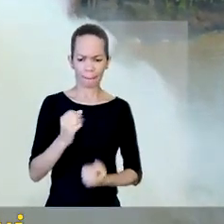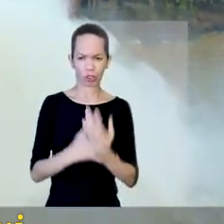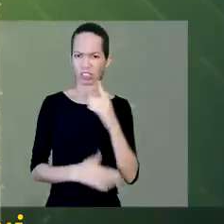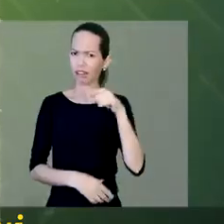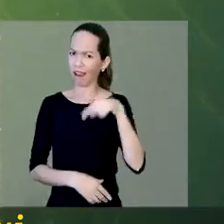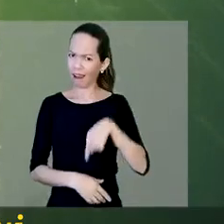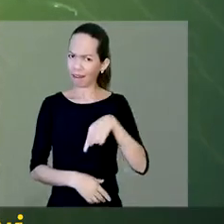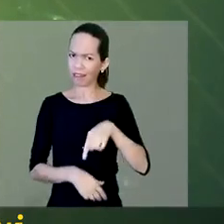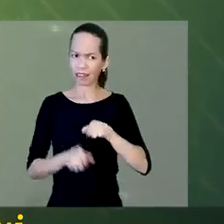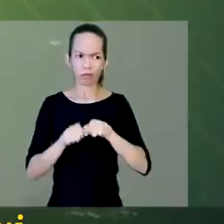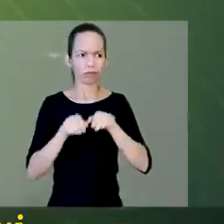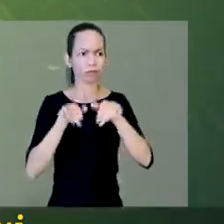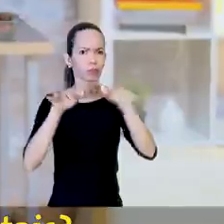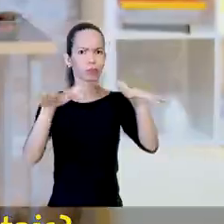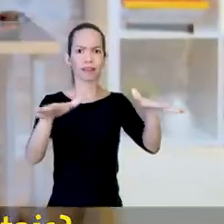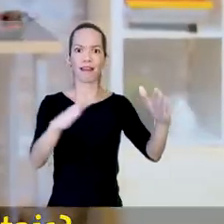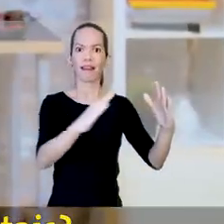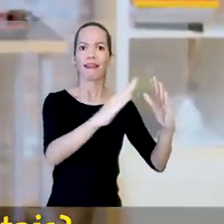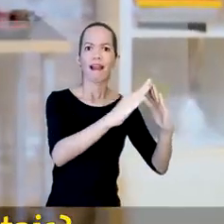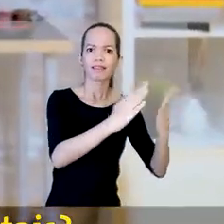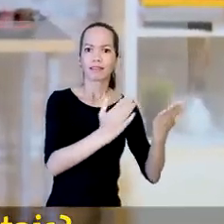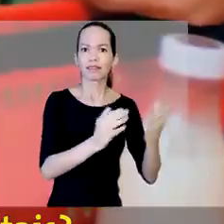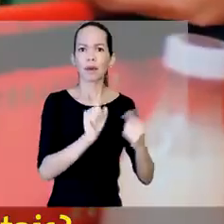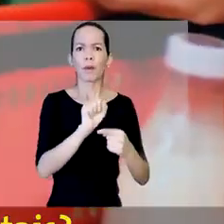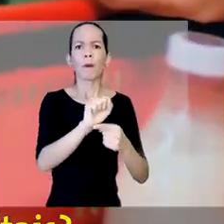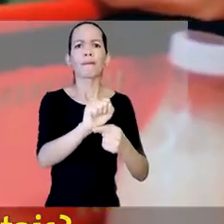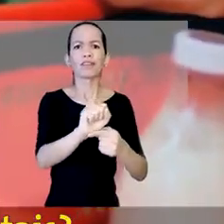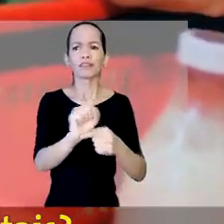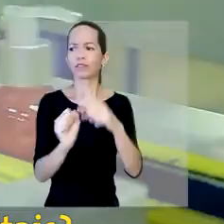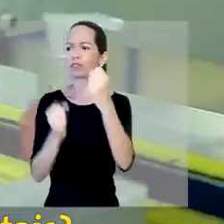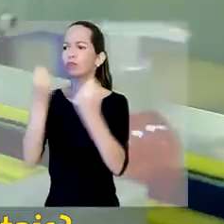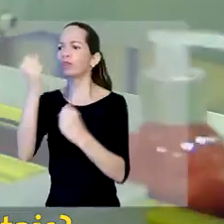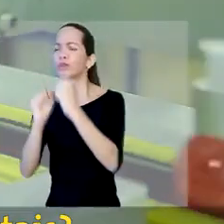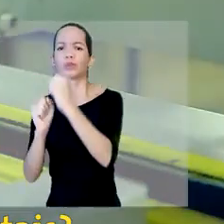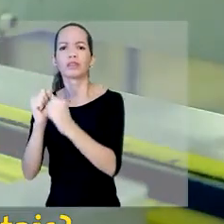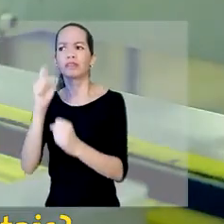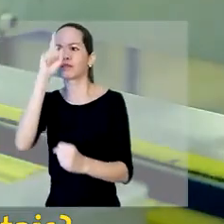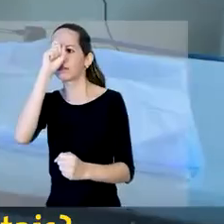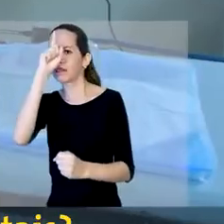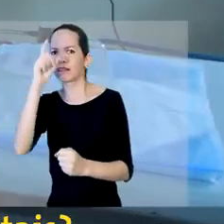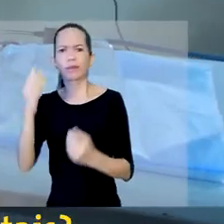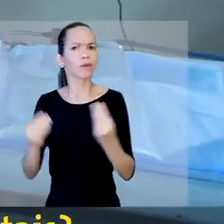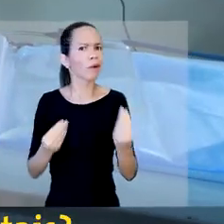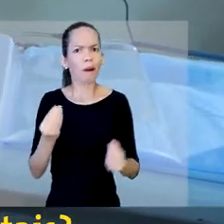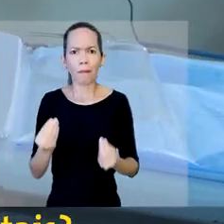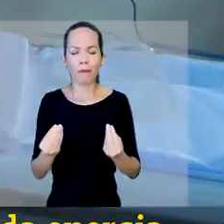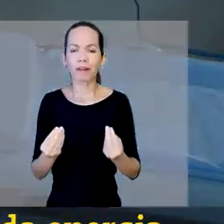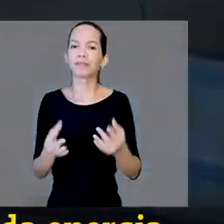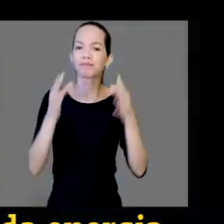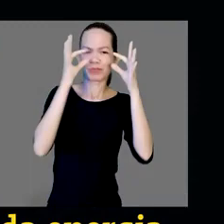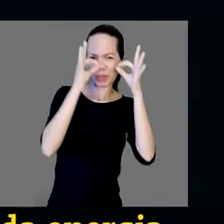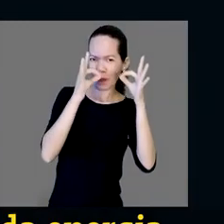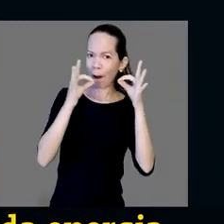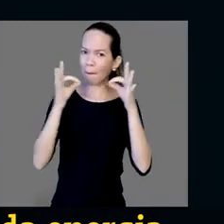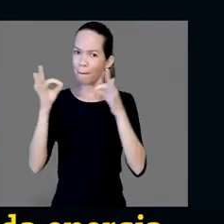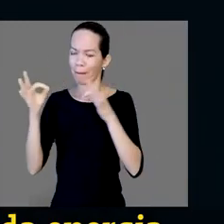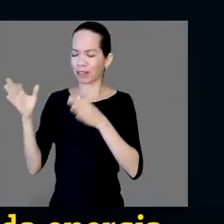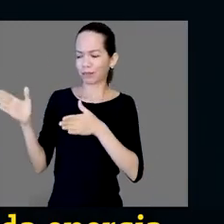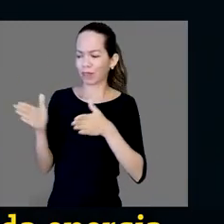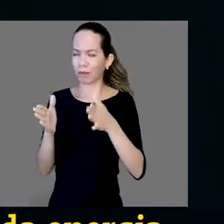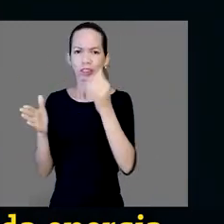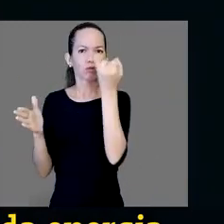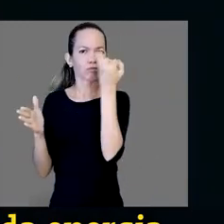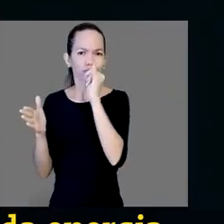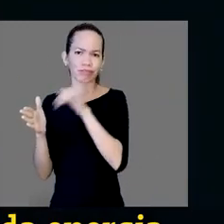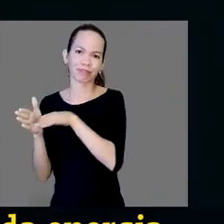energia produzida aqui chega nas casas, comércios, indústrias e hospitais? Acompanhe a gente em